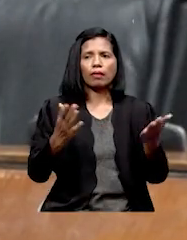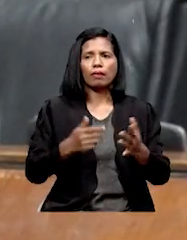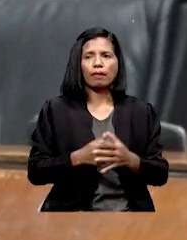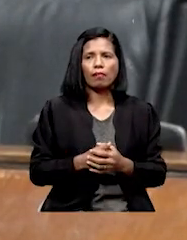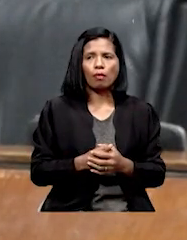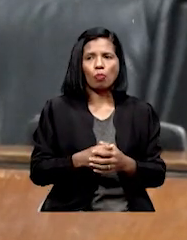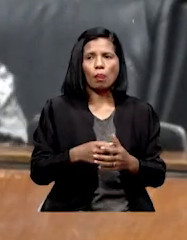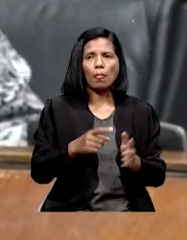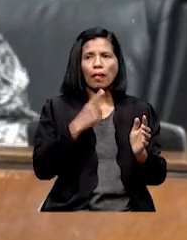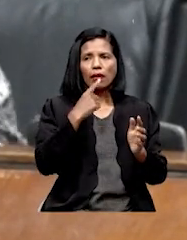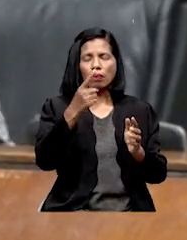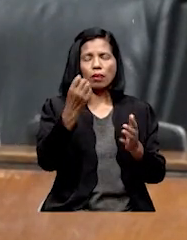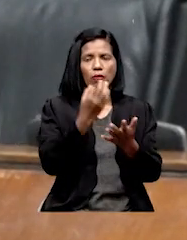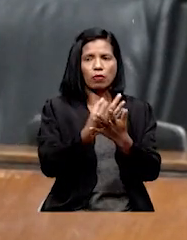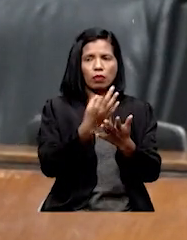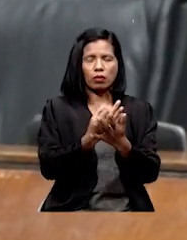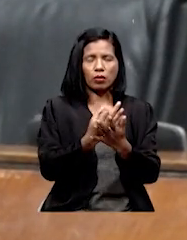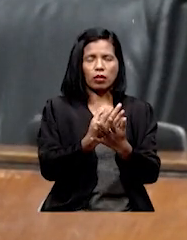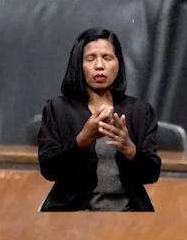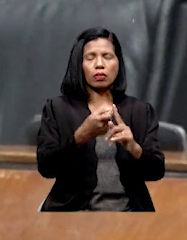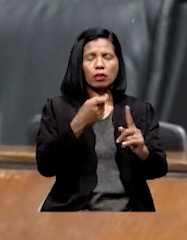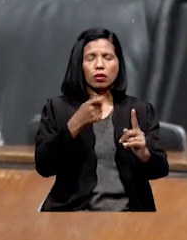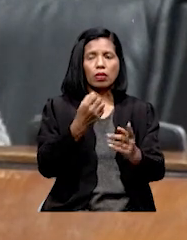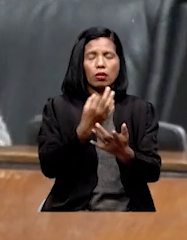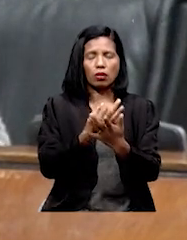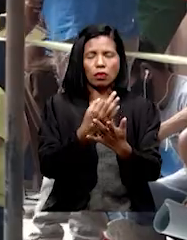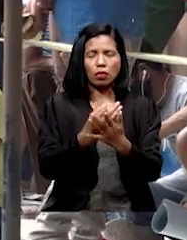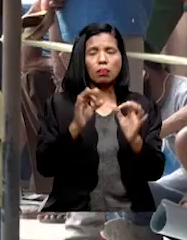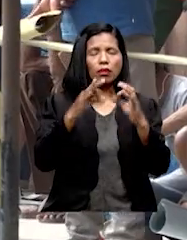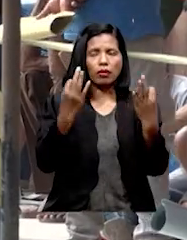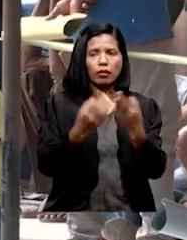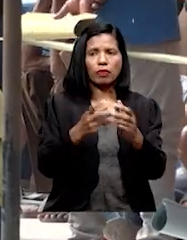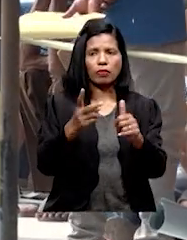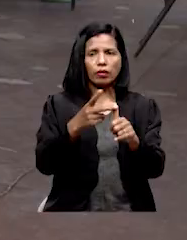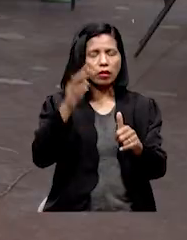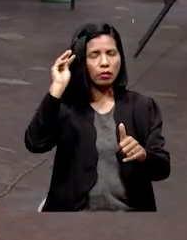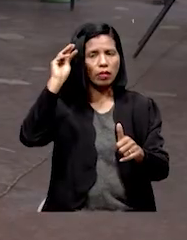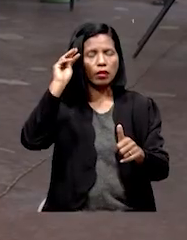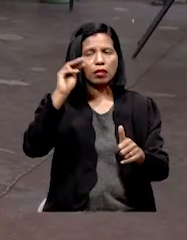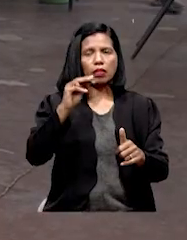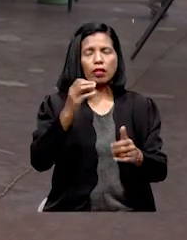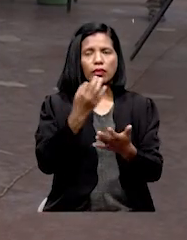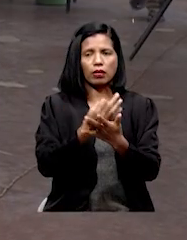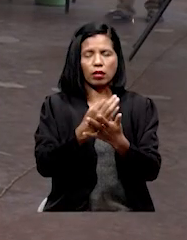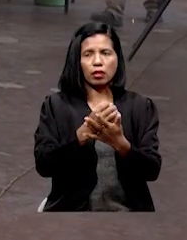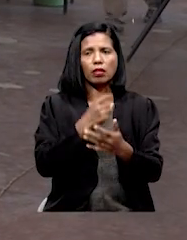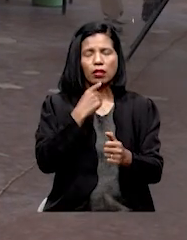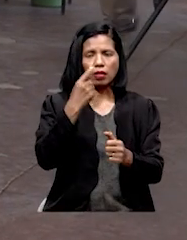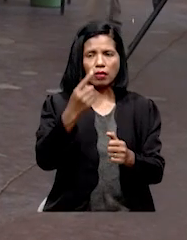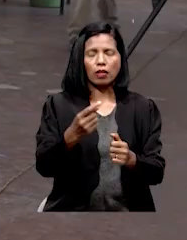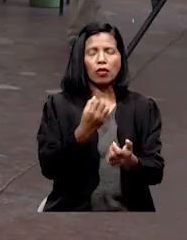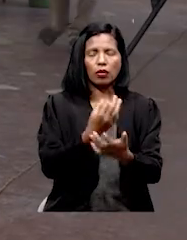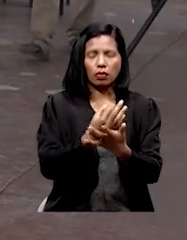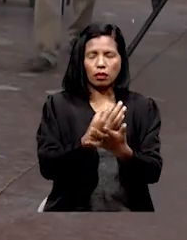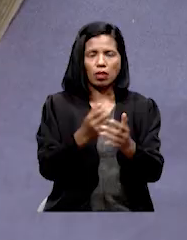Hatang ko na ba osan restu husi subsidio agregado familia ne. Vice-ministra finanças Sara Lobo British justifica